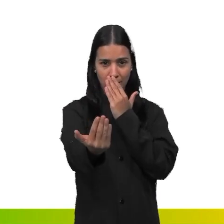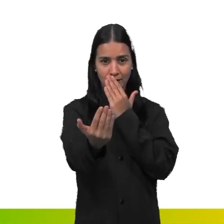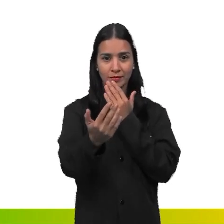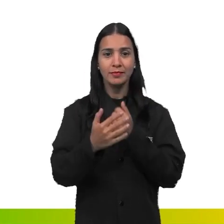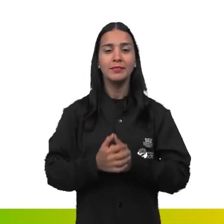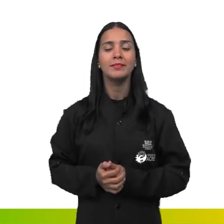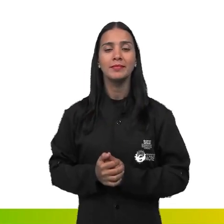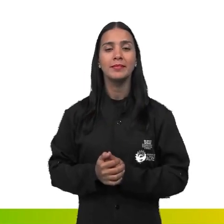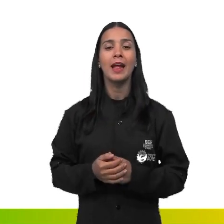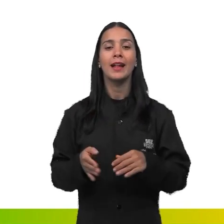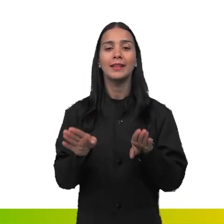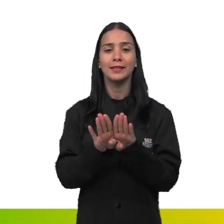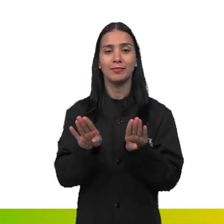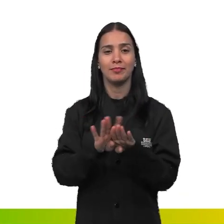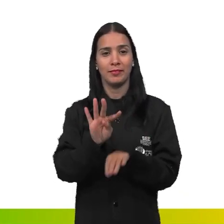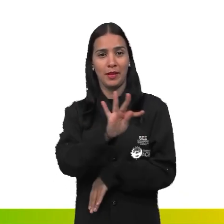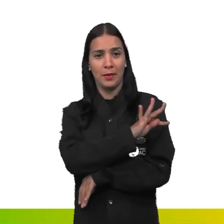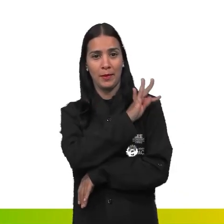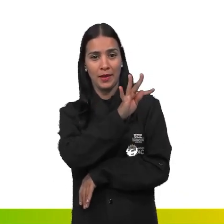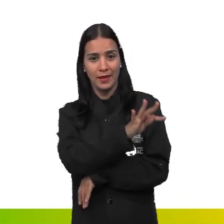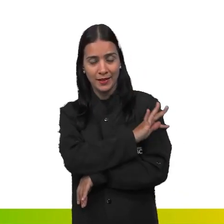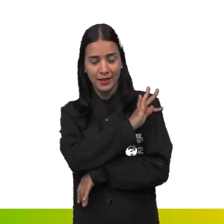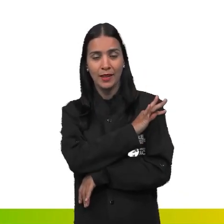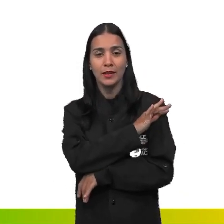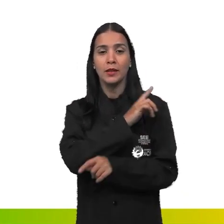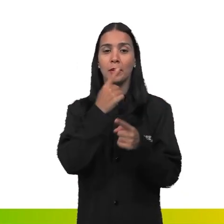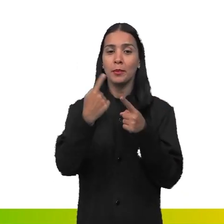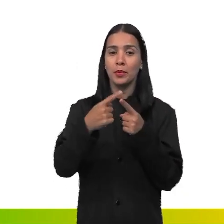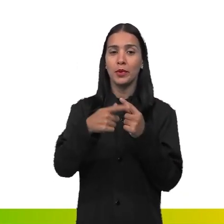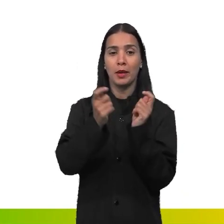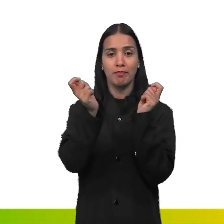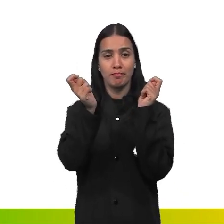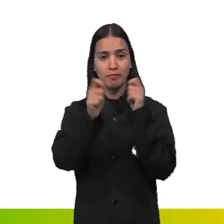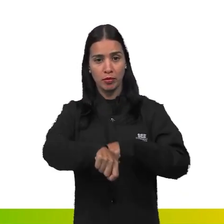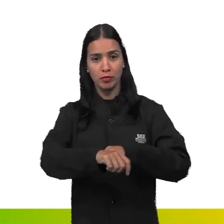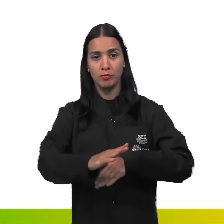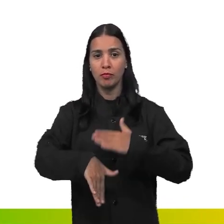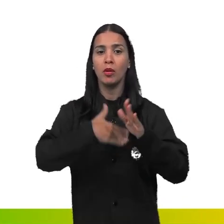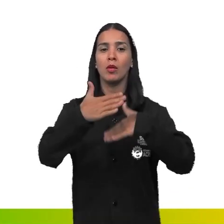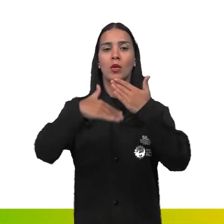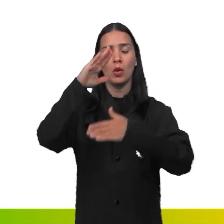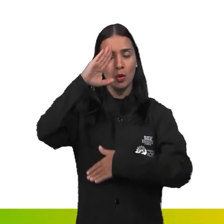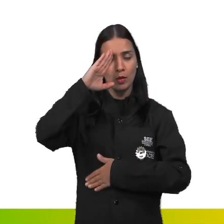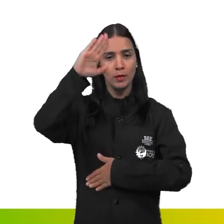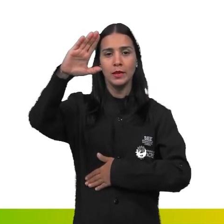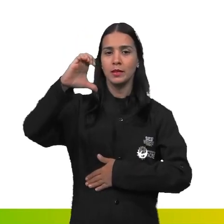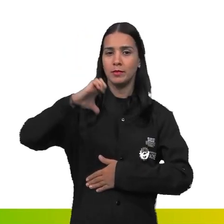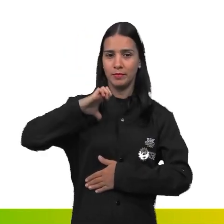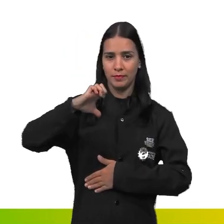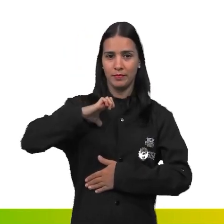Além da técnica, elas possibilitam o desenvolvimento de princípios éticos.